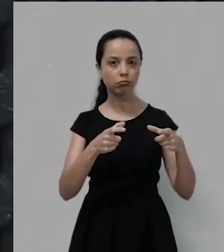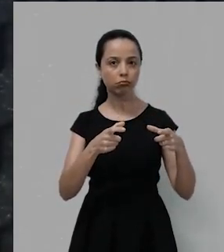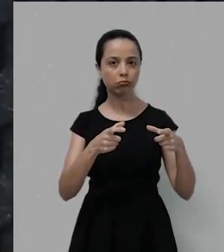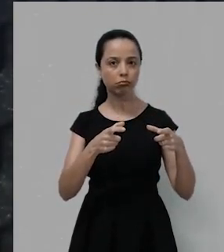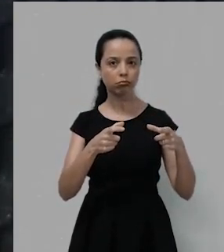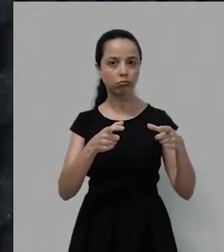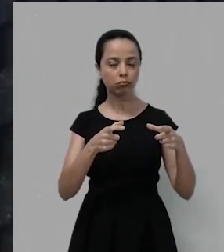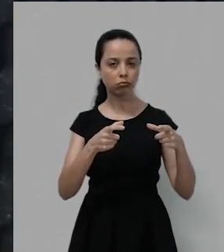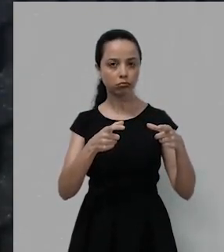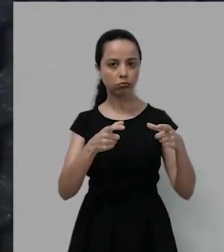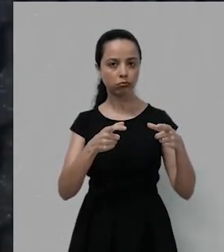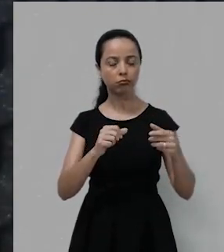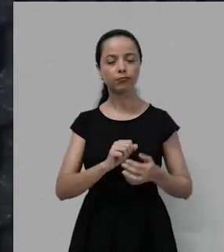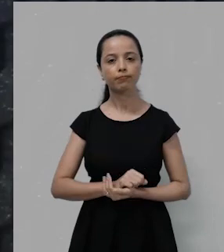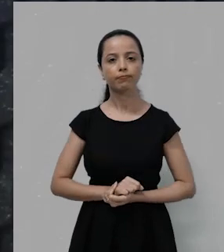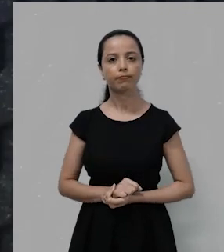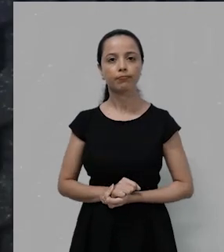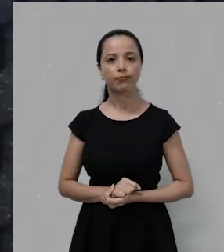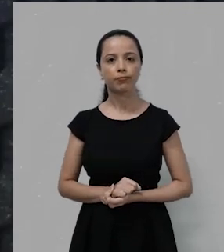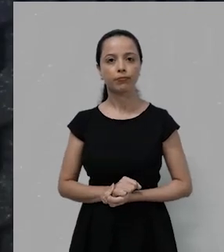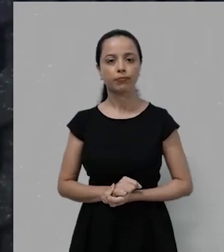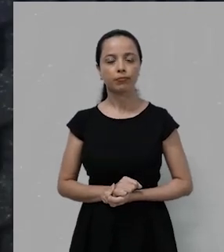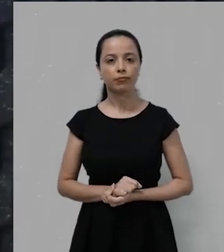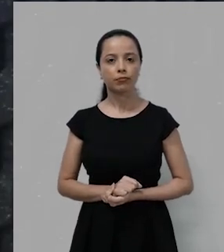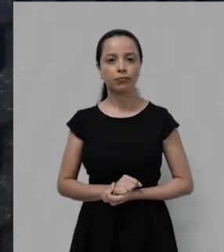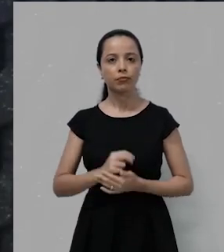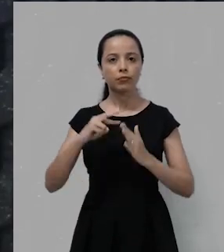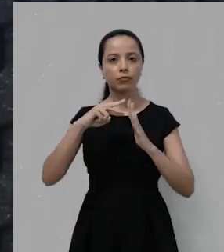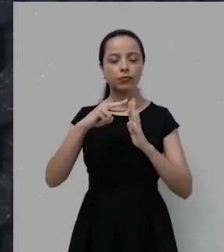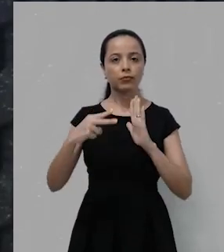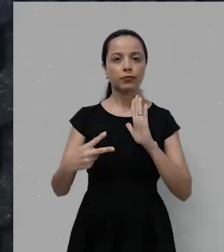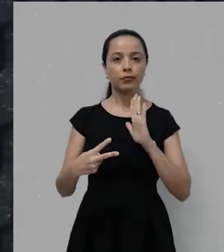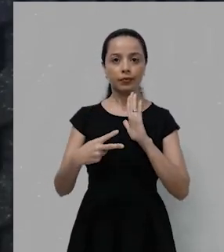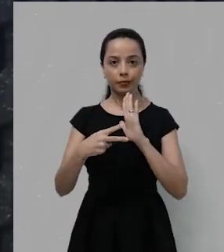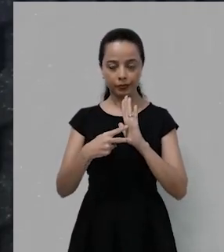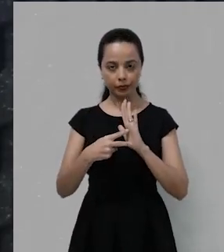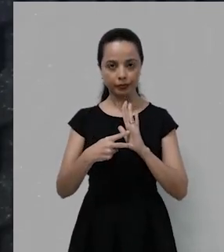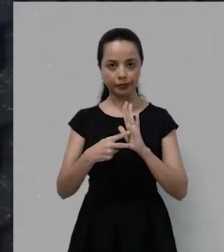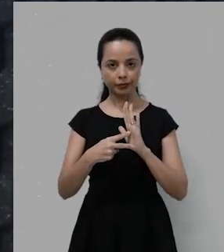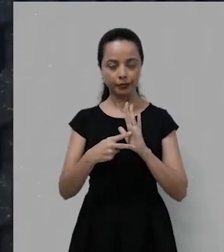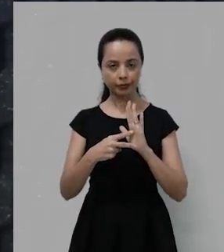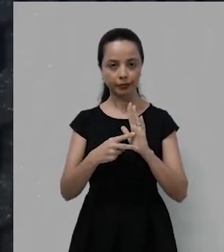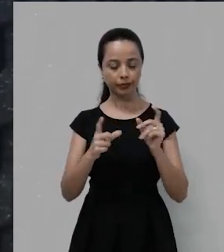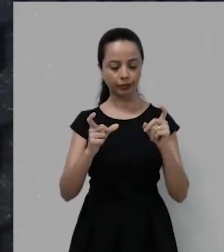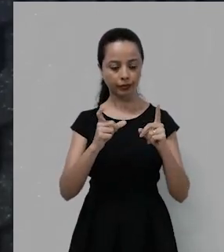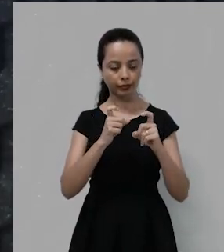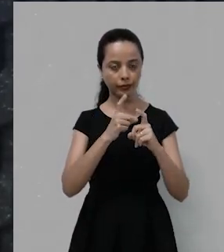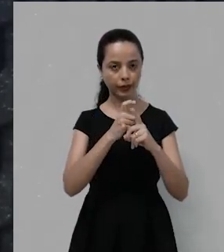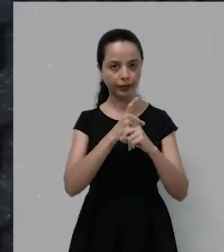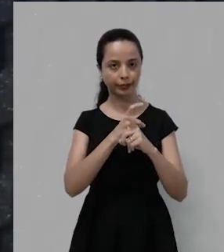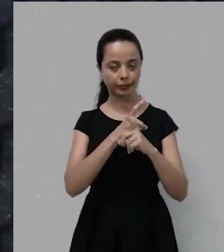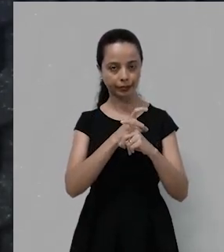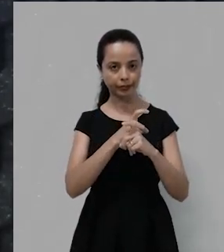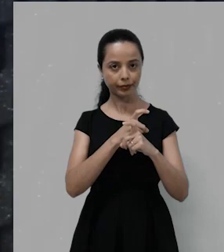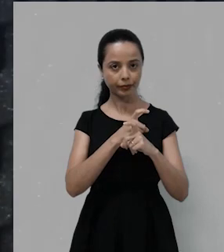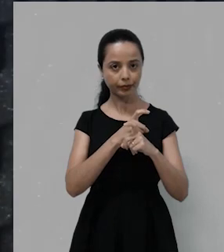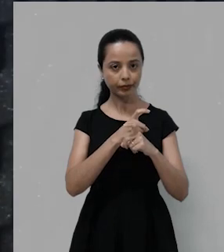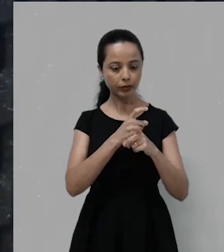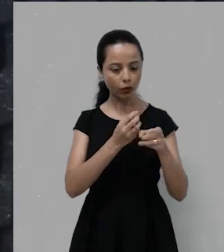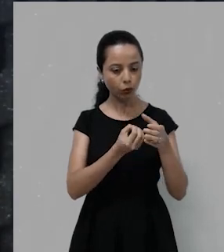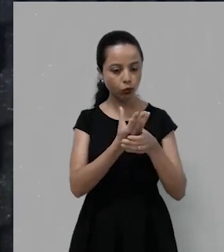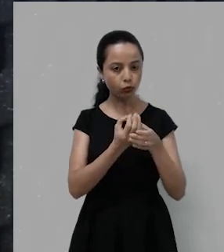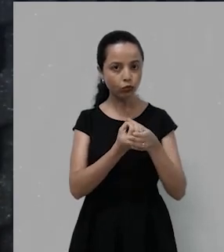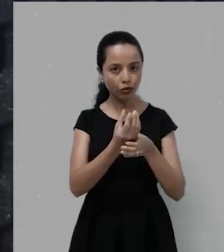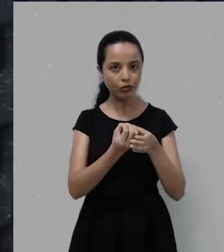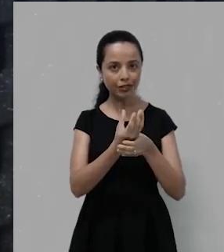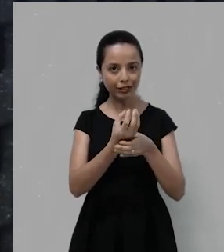bactérias ficou oscilando, certo? Significa dizer que o número de indivíduos que estão sendo originados